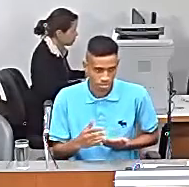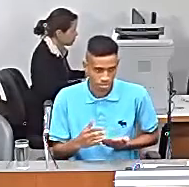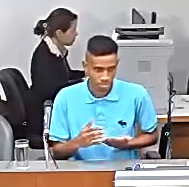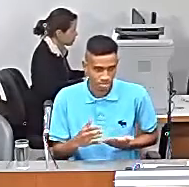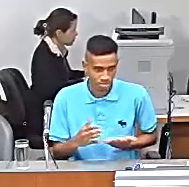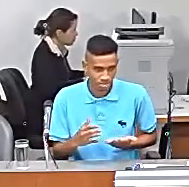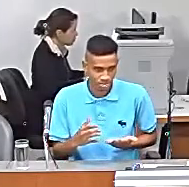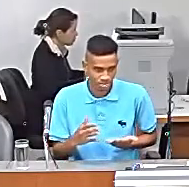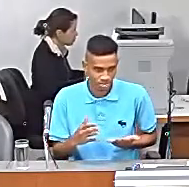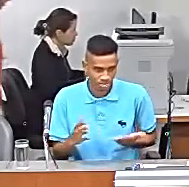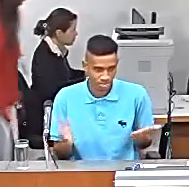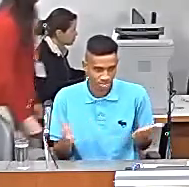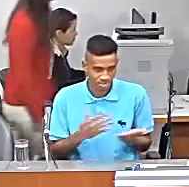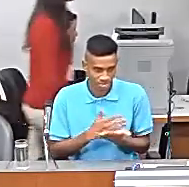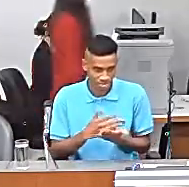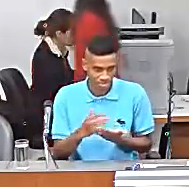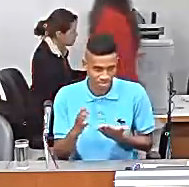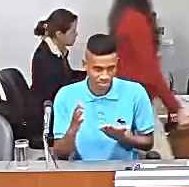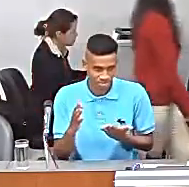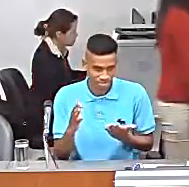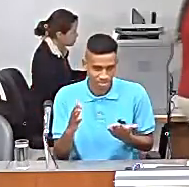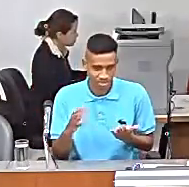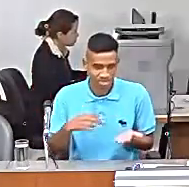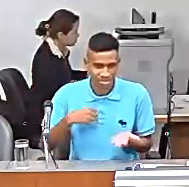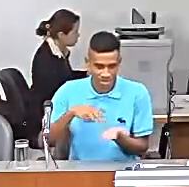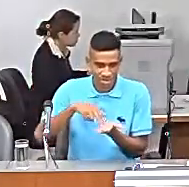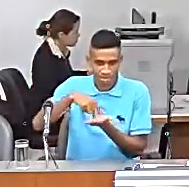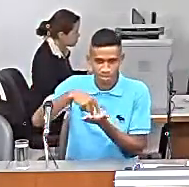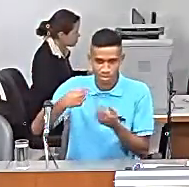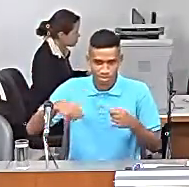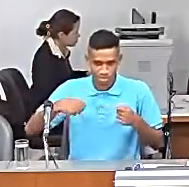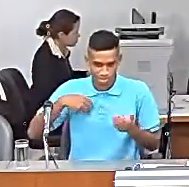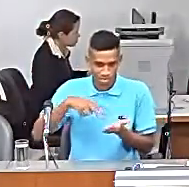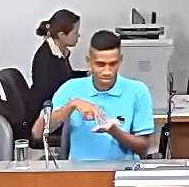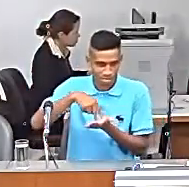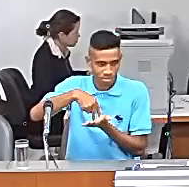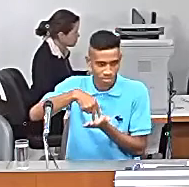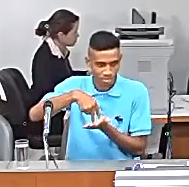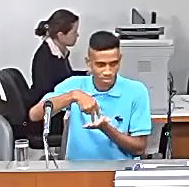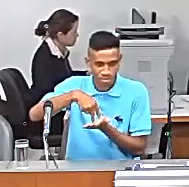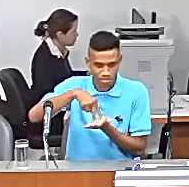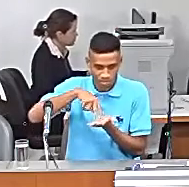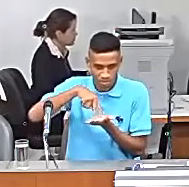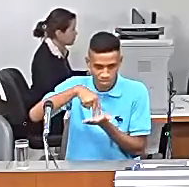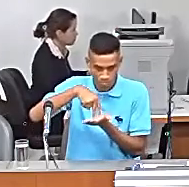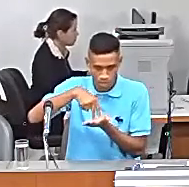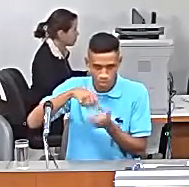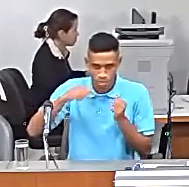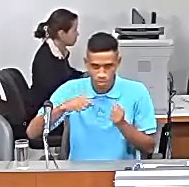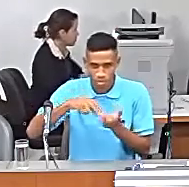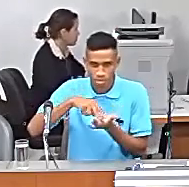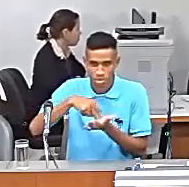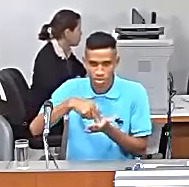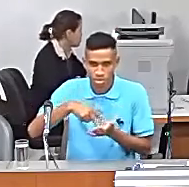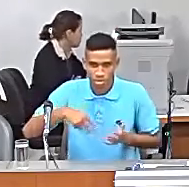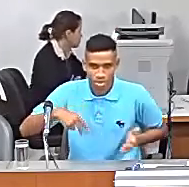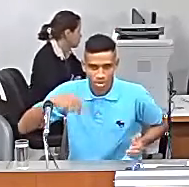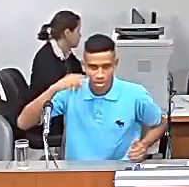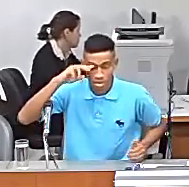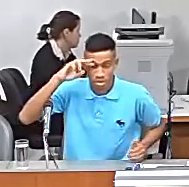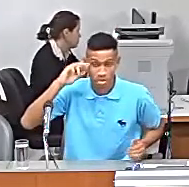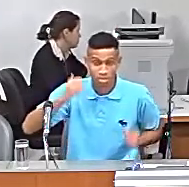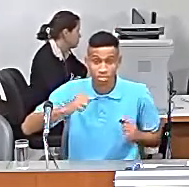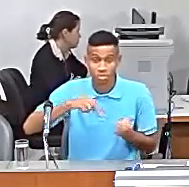ouvir, então, eu vou anunciar, o Samuel Dreyfus de Oliveira é membro também, a Enilza é